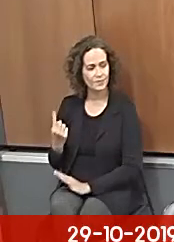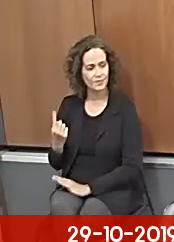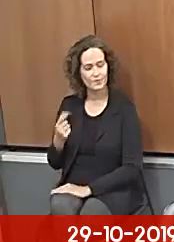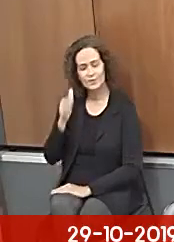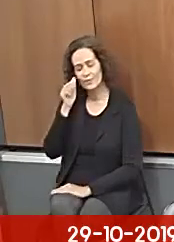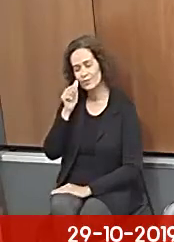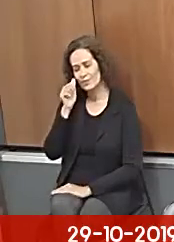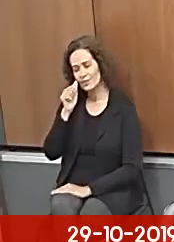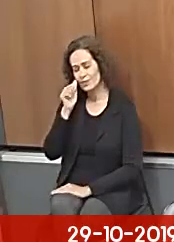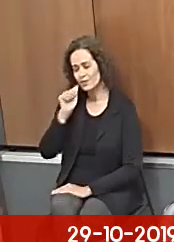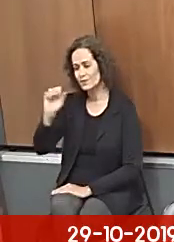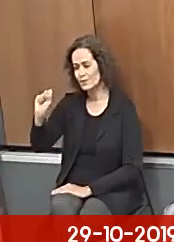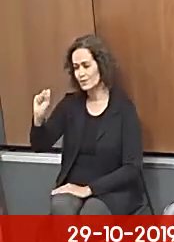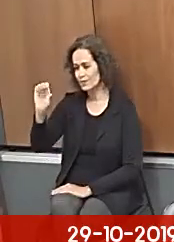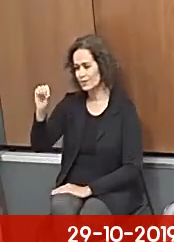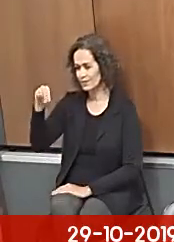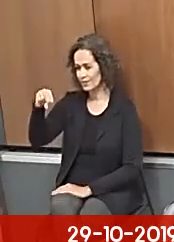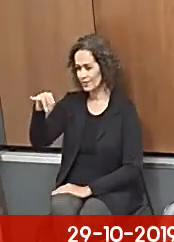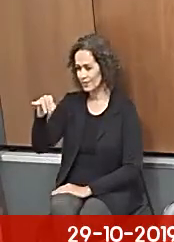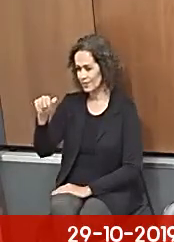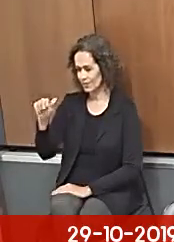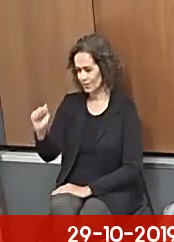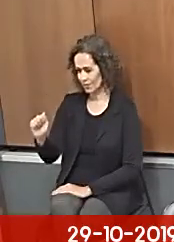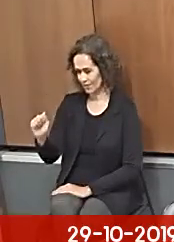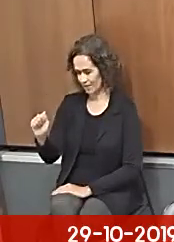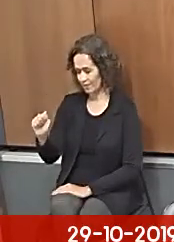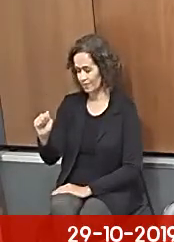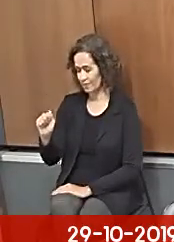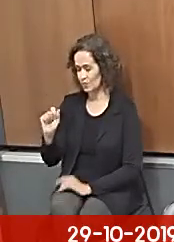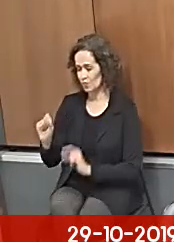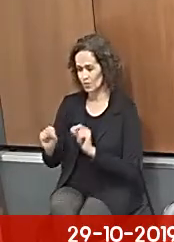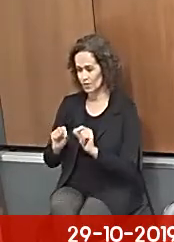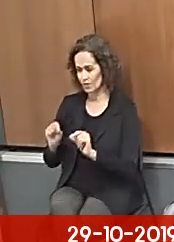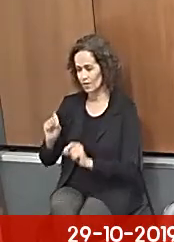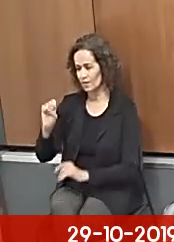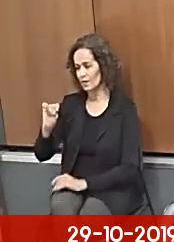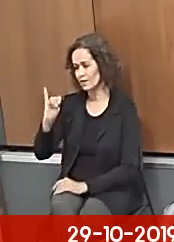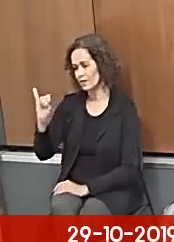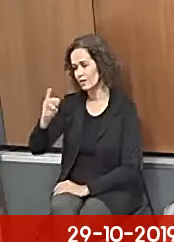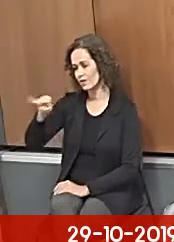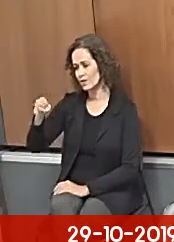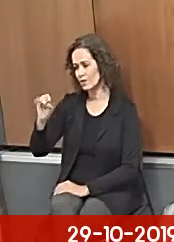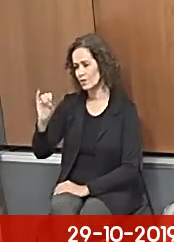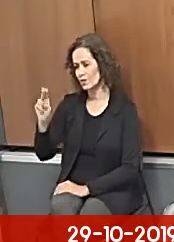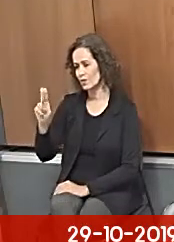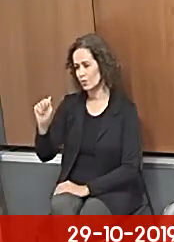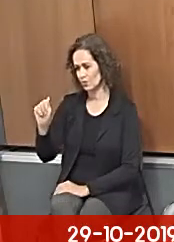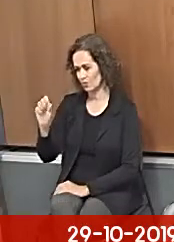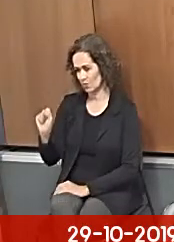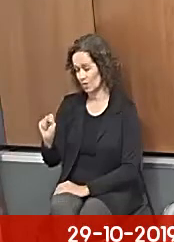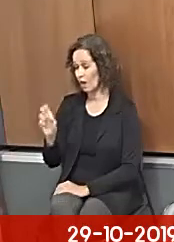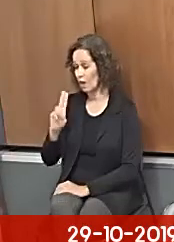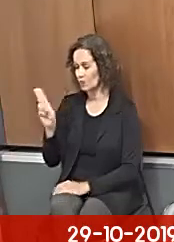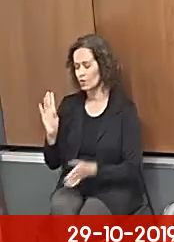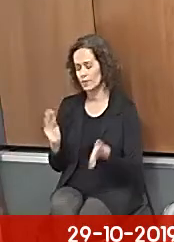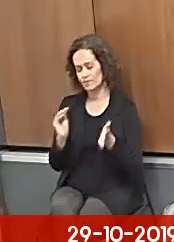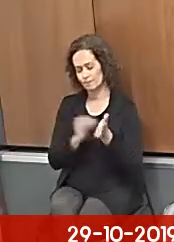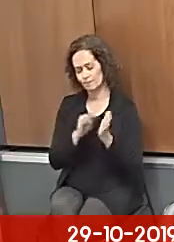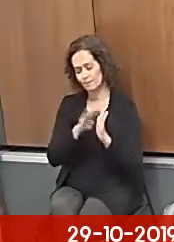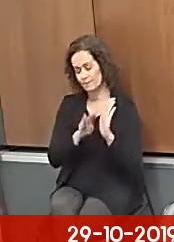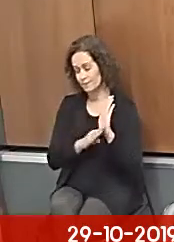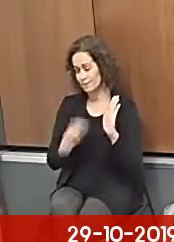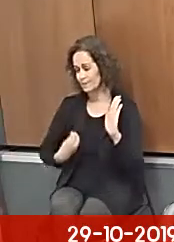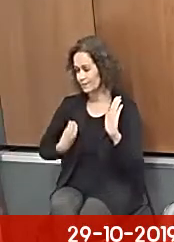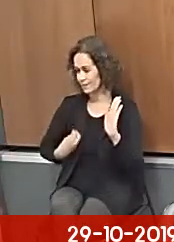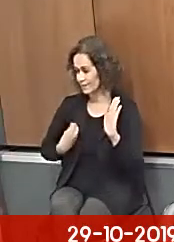Tá. A Sônia de Souza, do Sinjus. O nome da senhora vai ser anexado à lista de quem já está presente